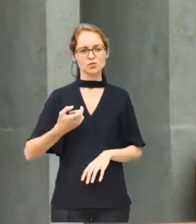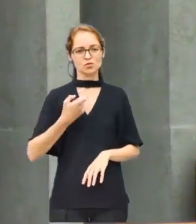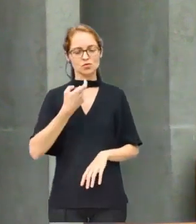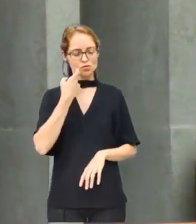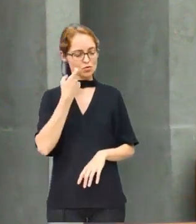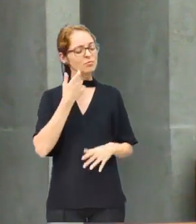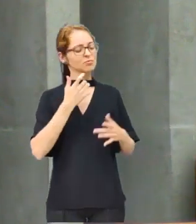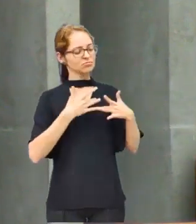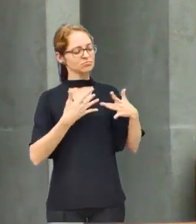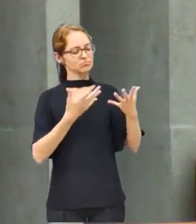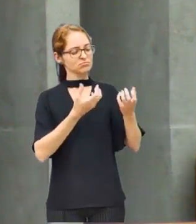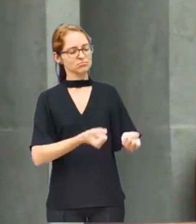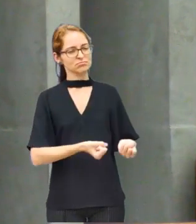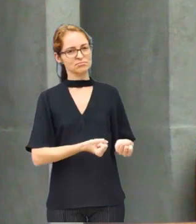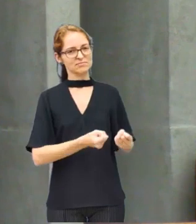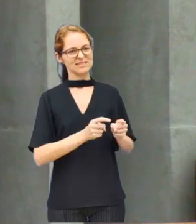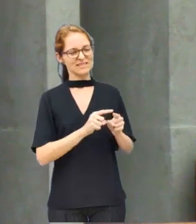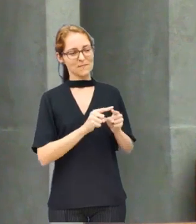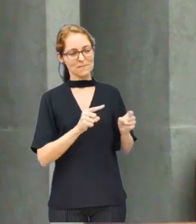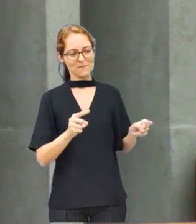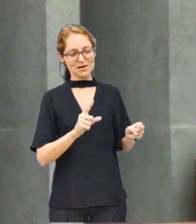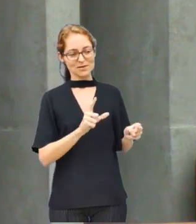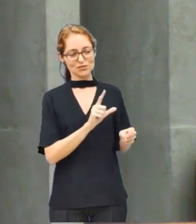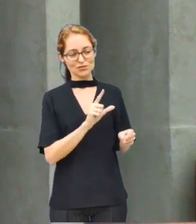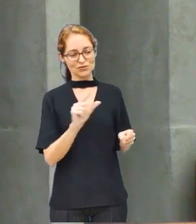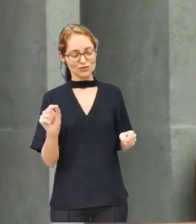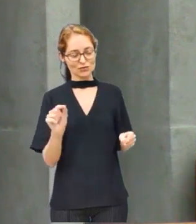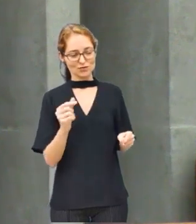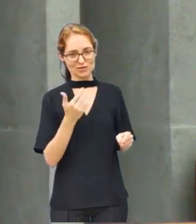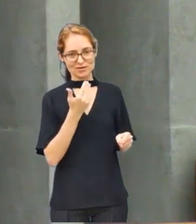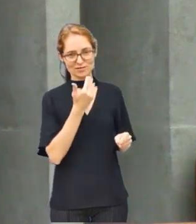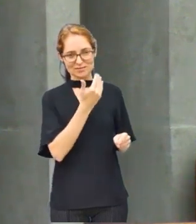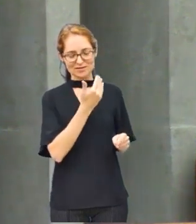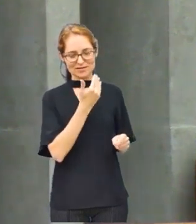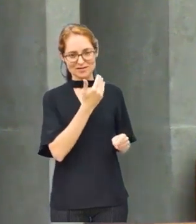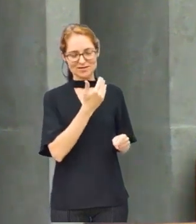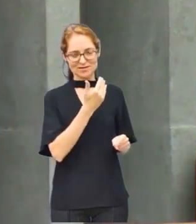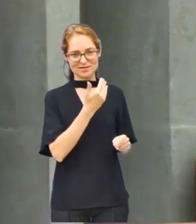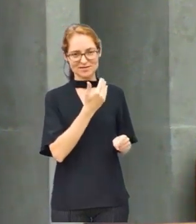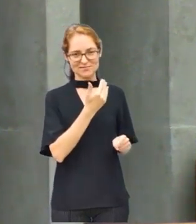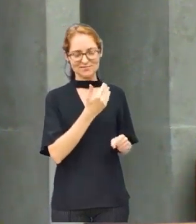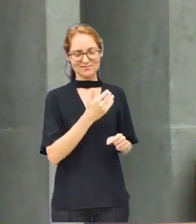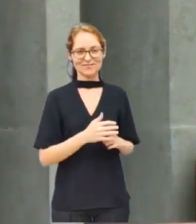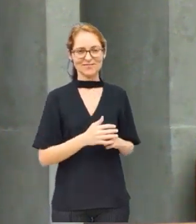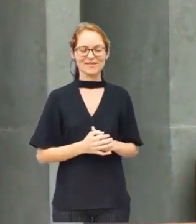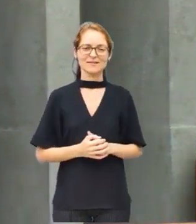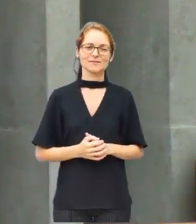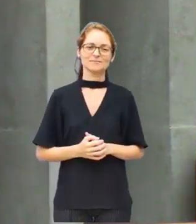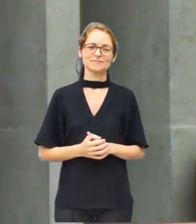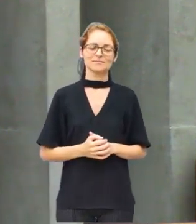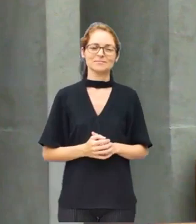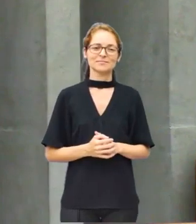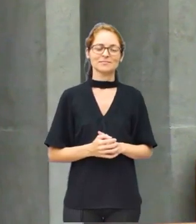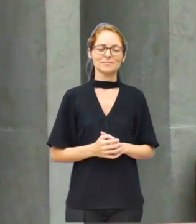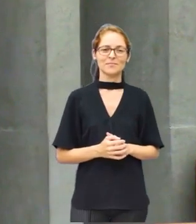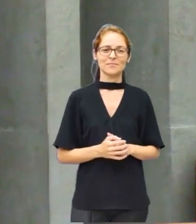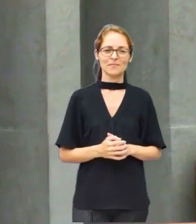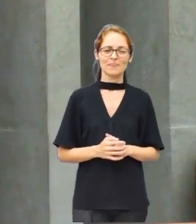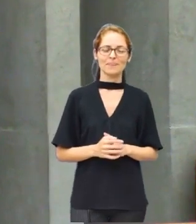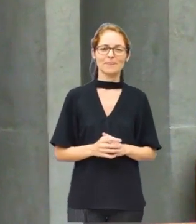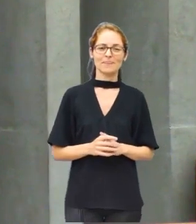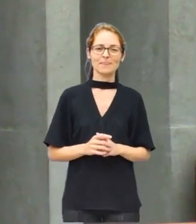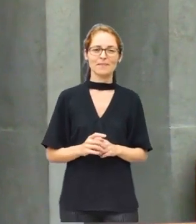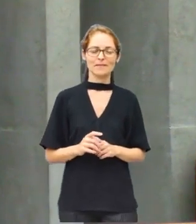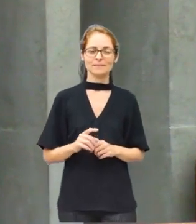dispôs, mas para fugir da presença do Senhor. Mas então, depois nós vemos